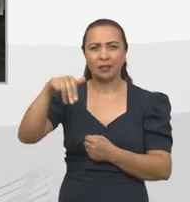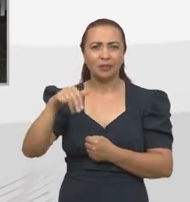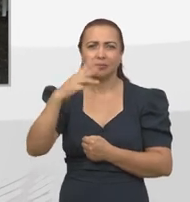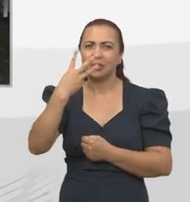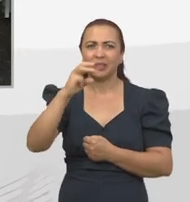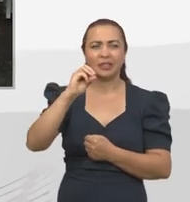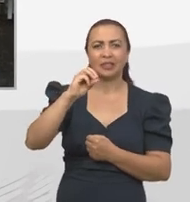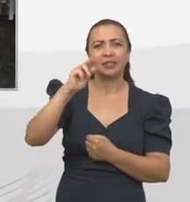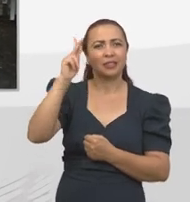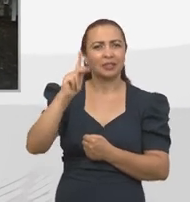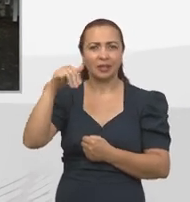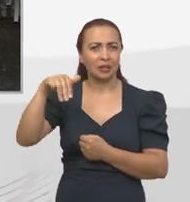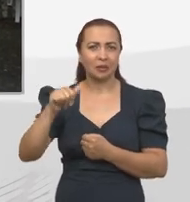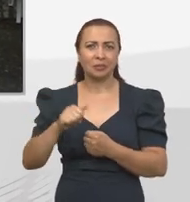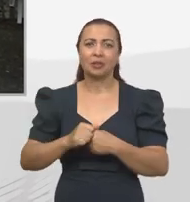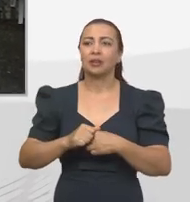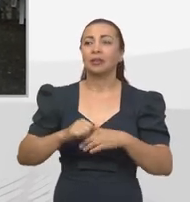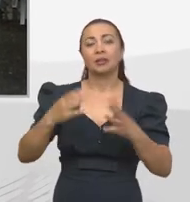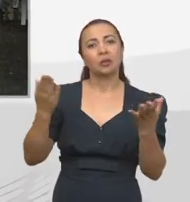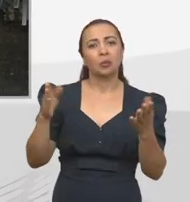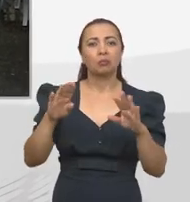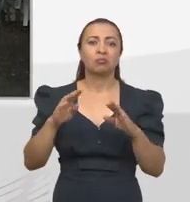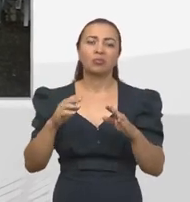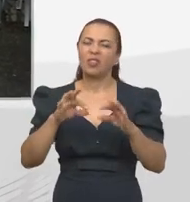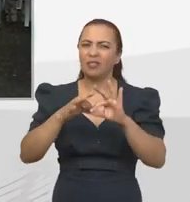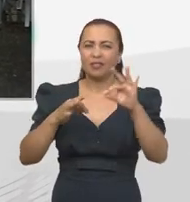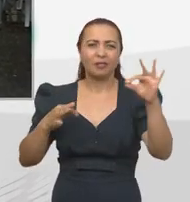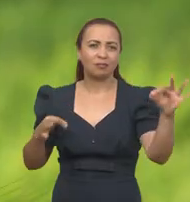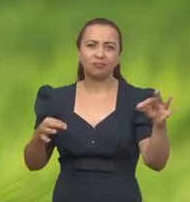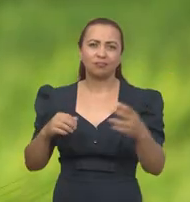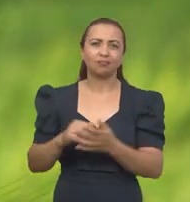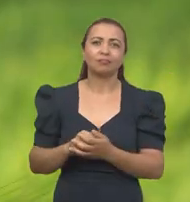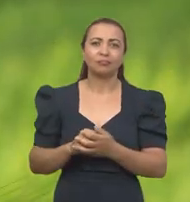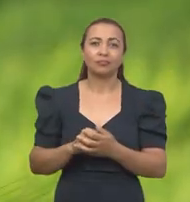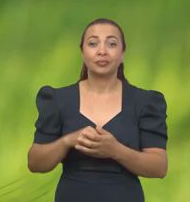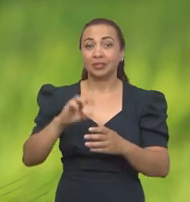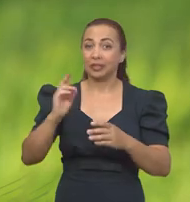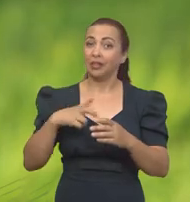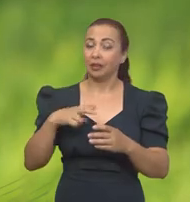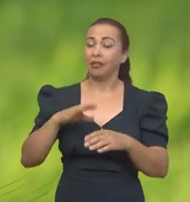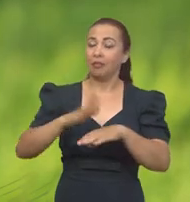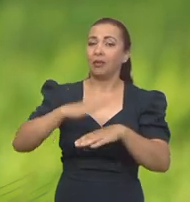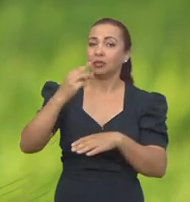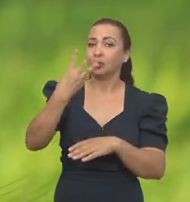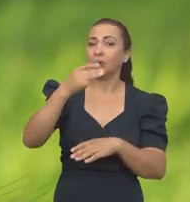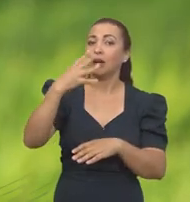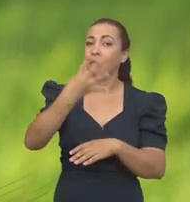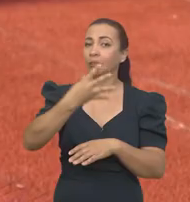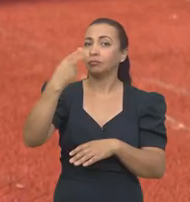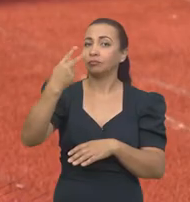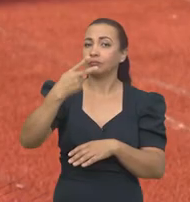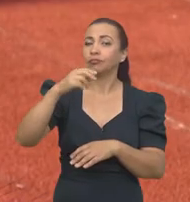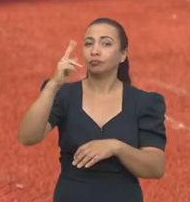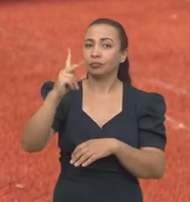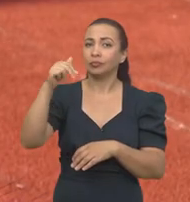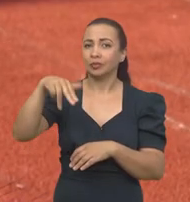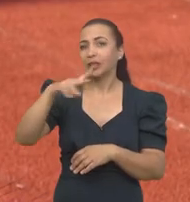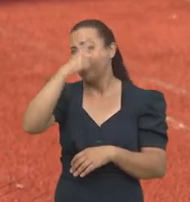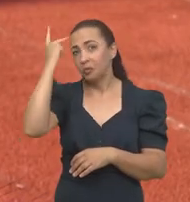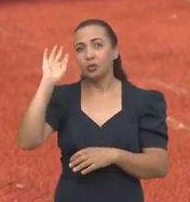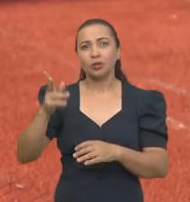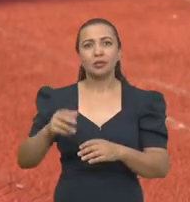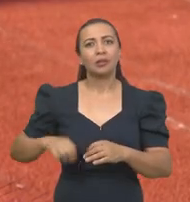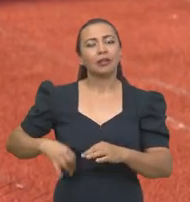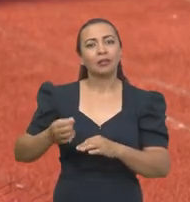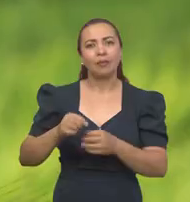né 30 ele somente maratona ou as outras corridas que acontece acima de 42 km só o pessoal já